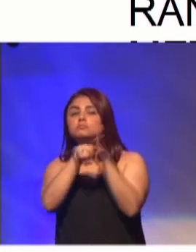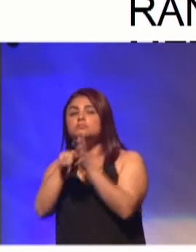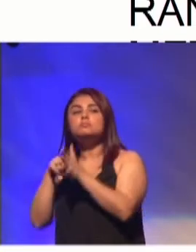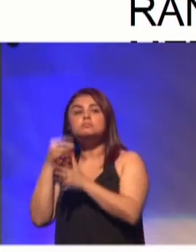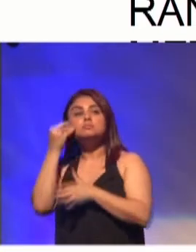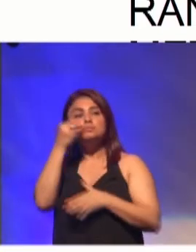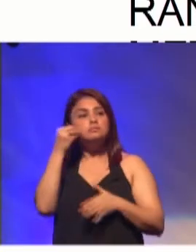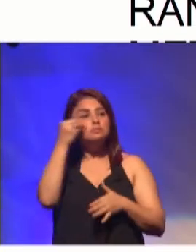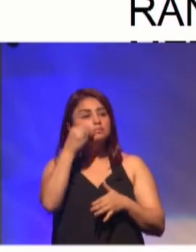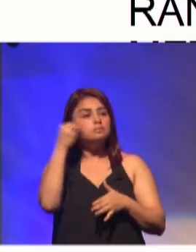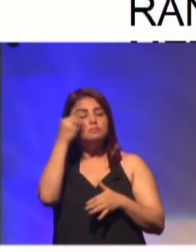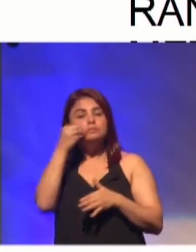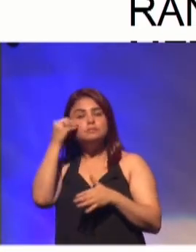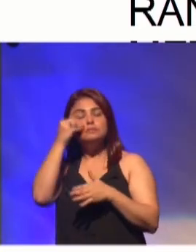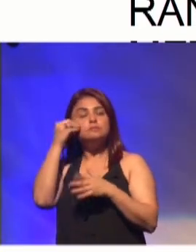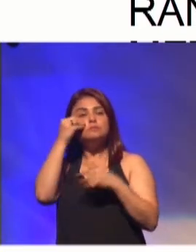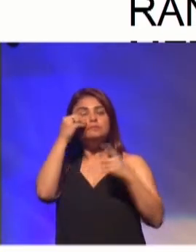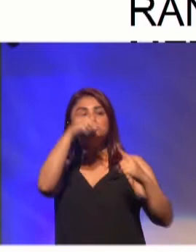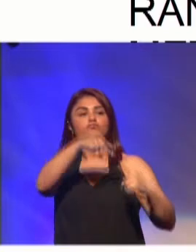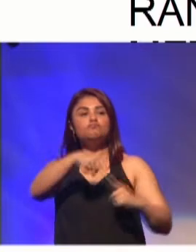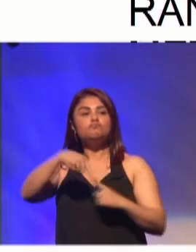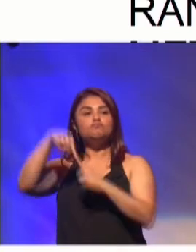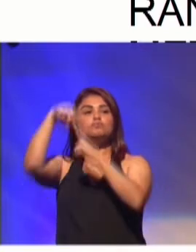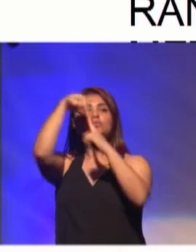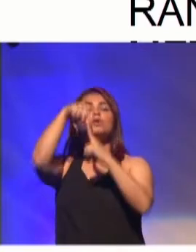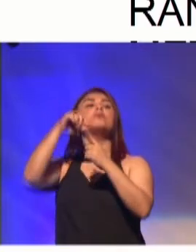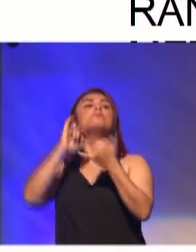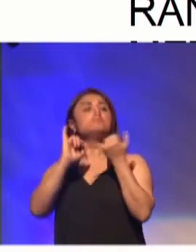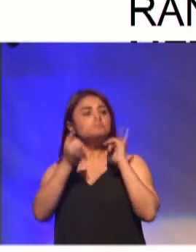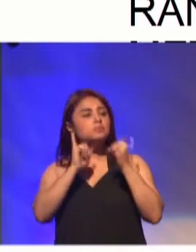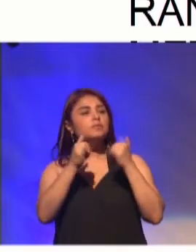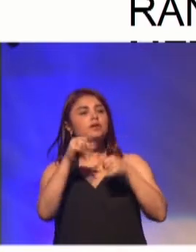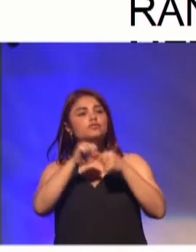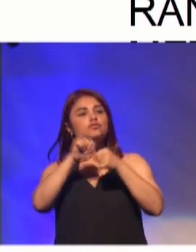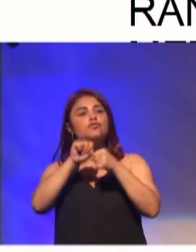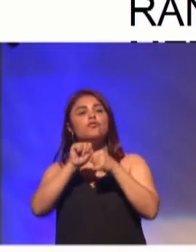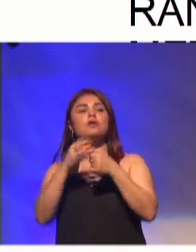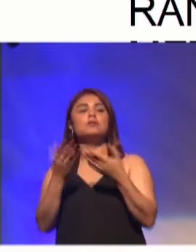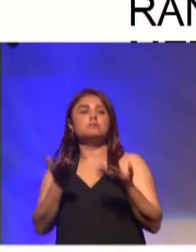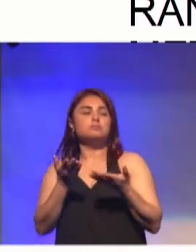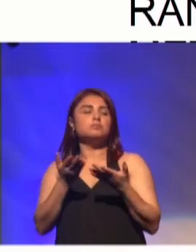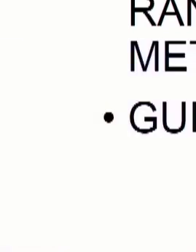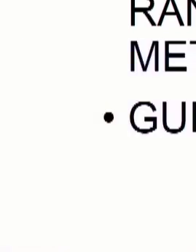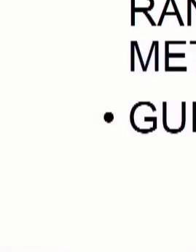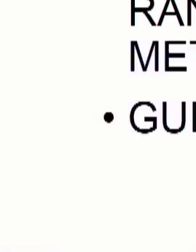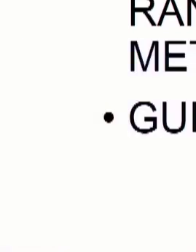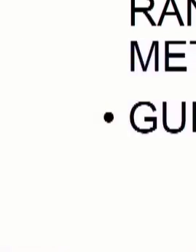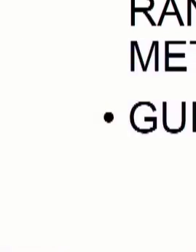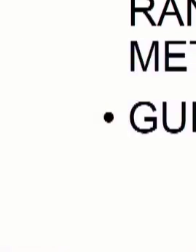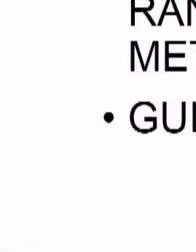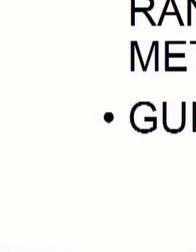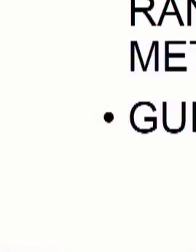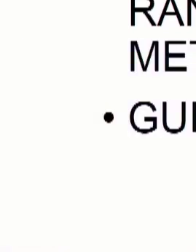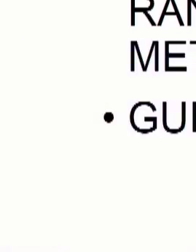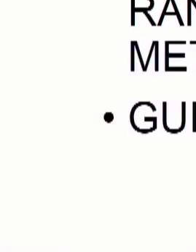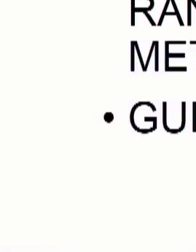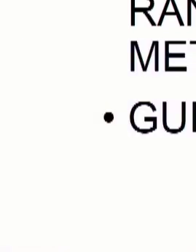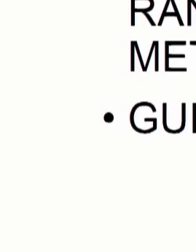que dão a sustentação inicial para aquilo que a gente vai fazer na clínica, falar dos estudos